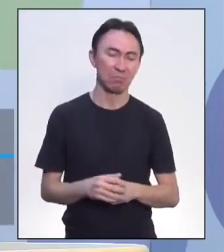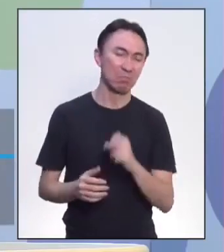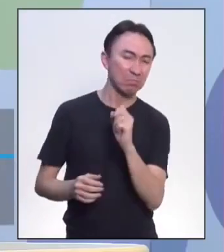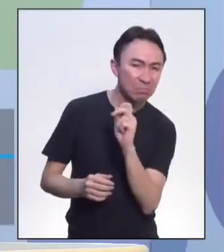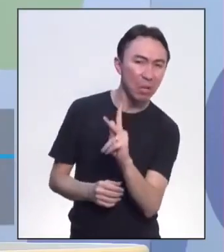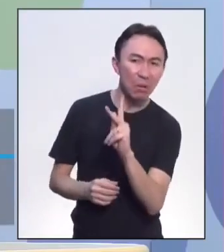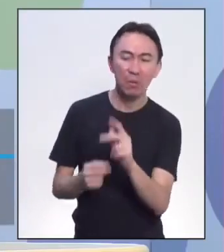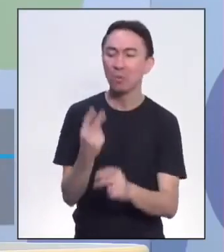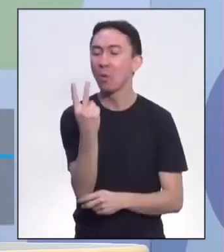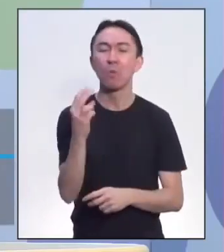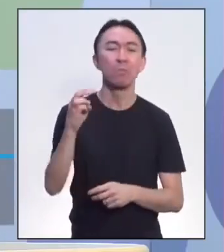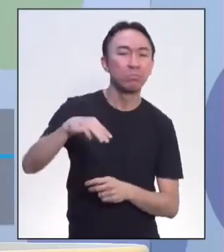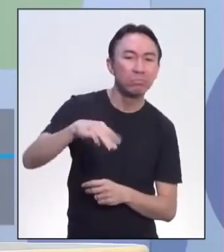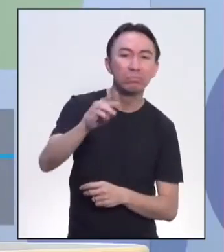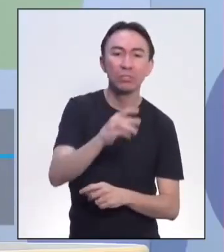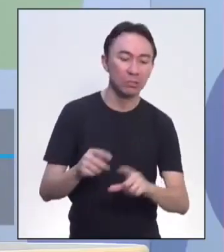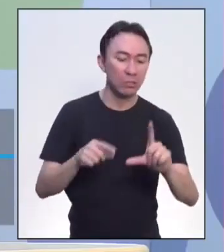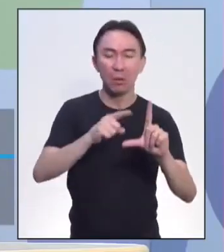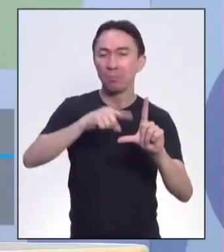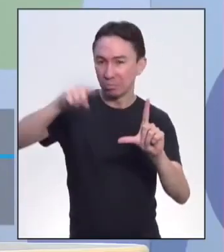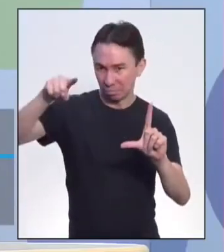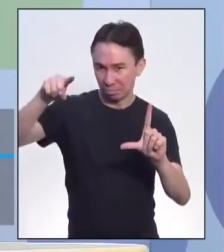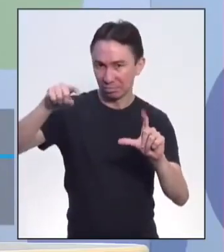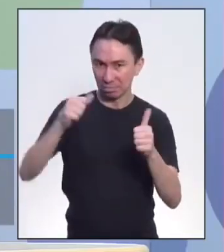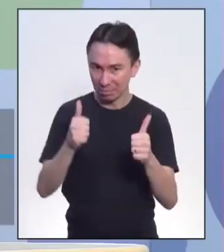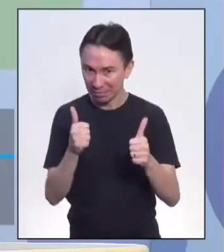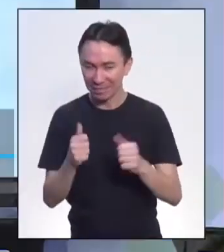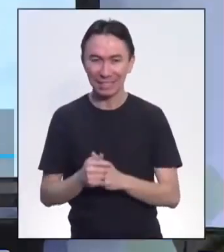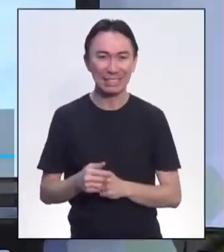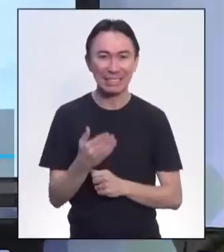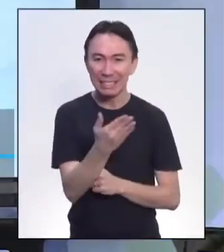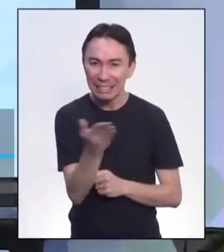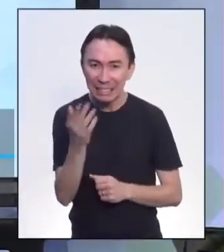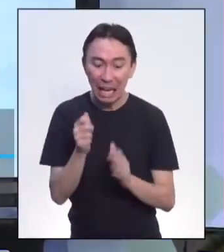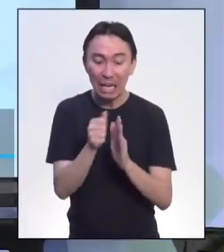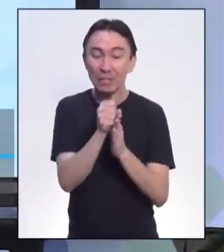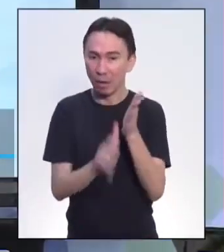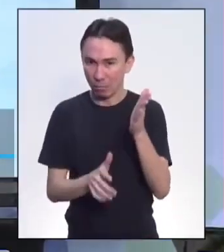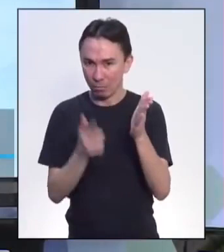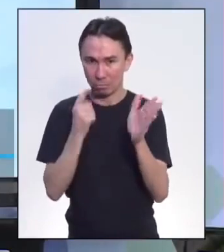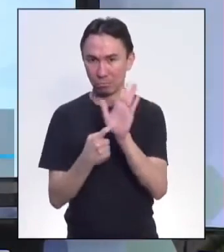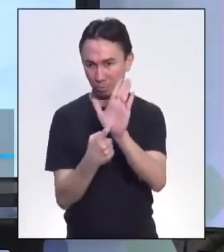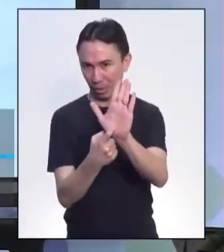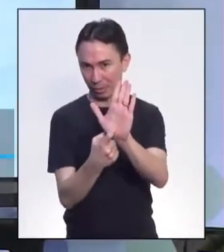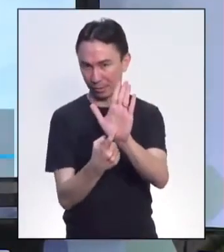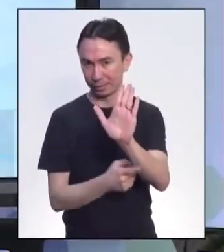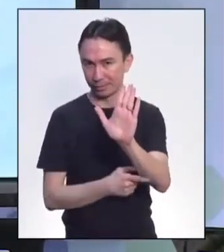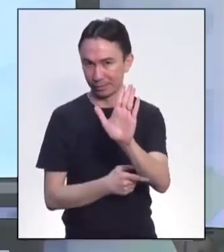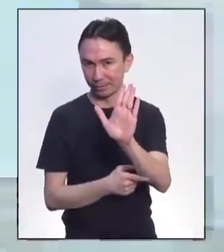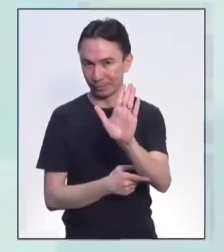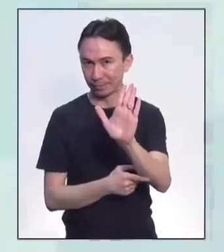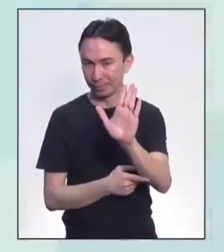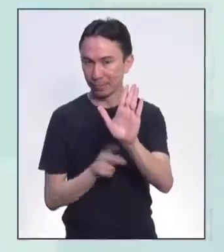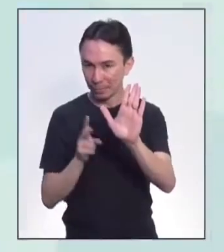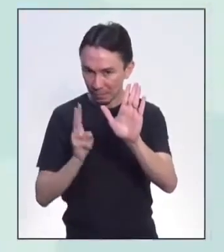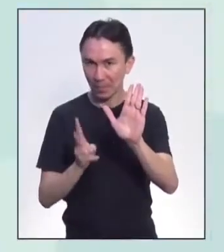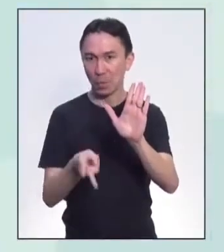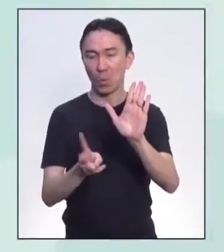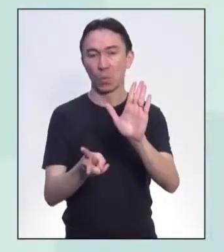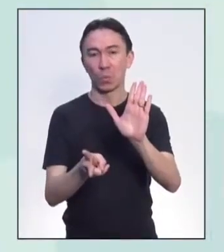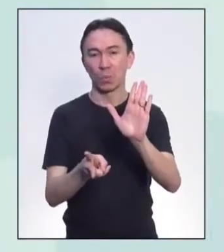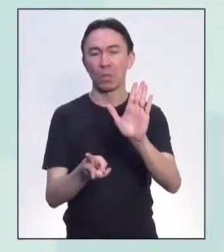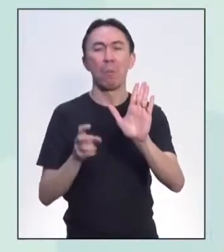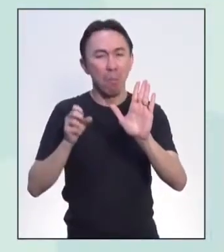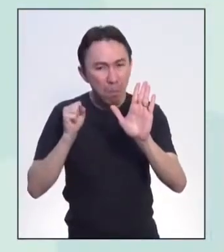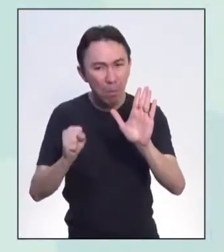então vocês têm 2 minutos para construir o plano cartesiano. Deixa, por favor, a atividade 1 na tela para eles. O slide da atividade 1? Isso,